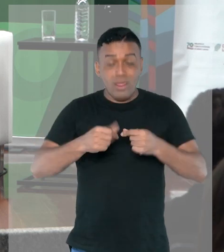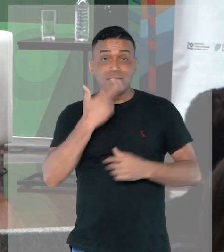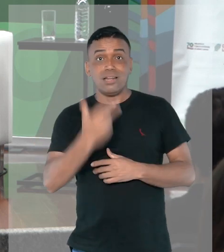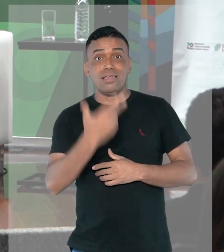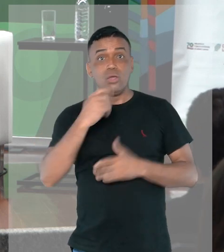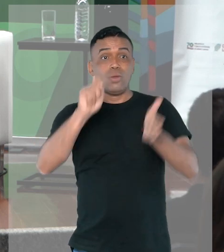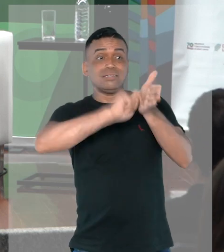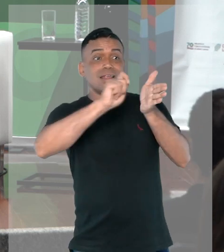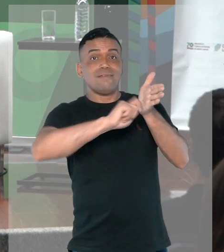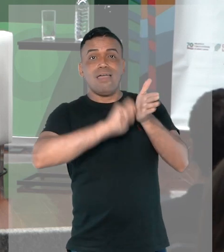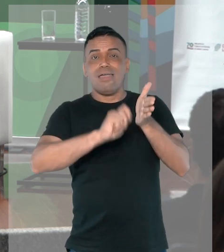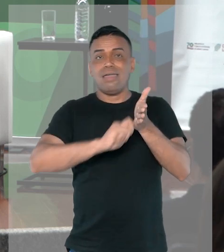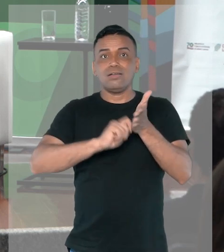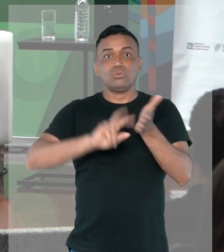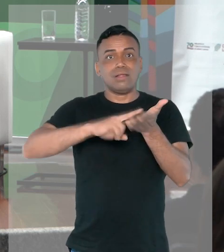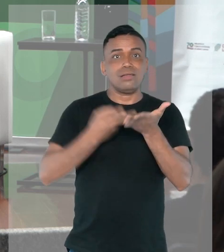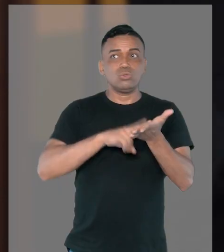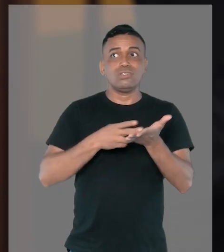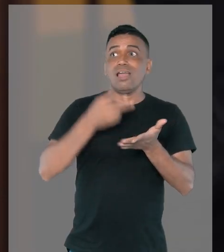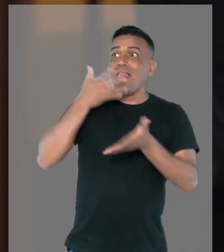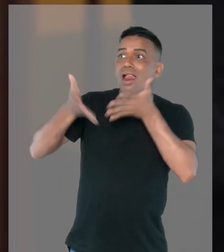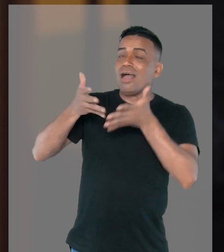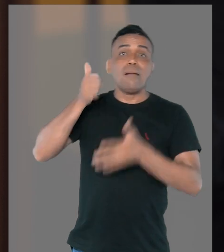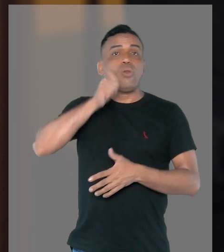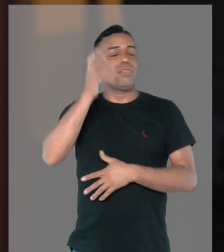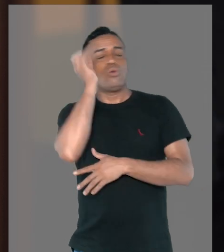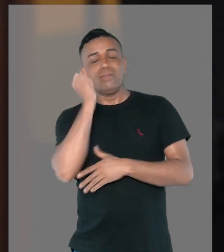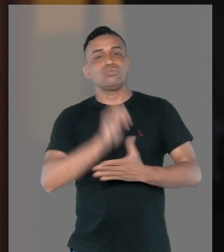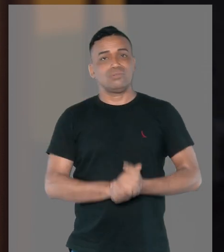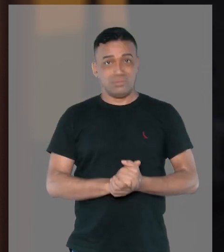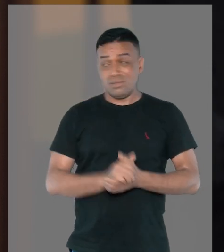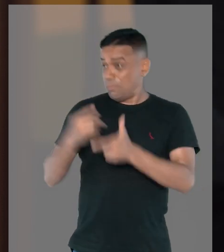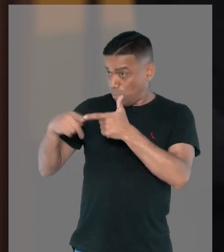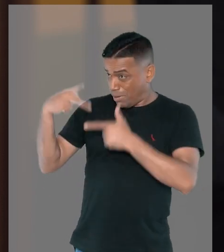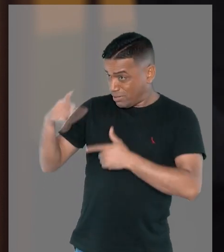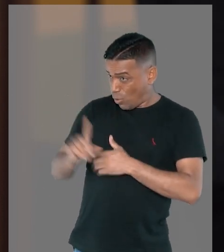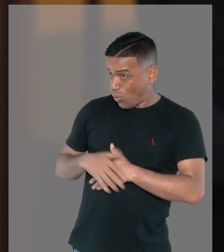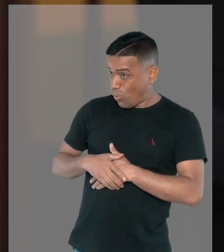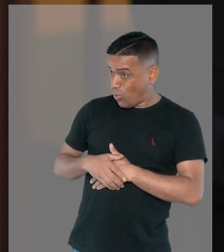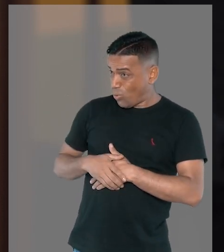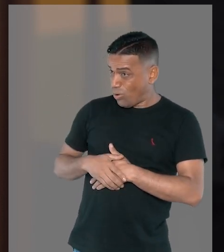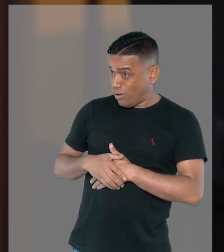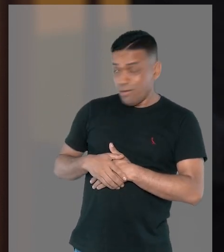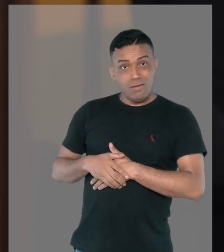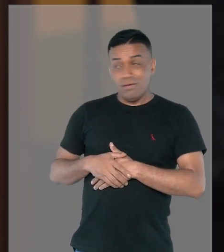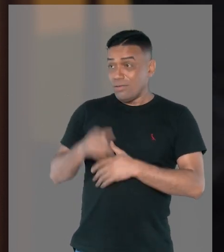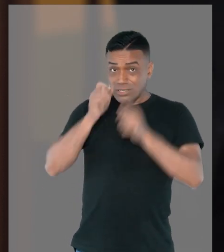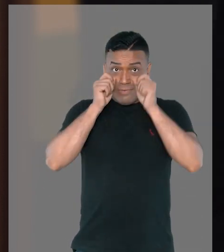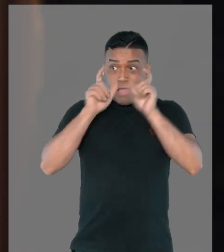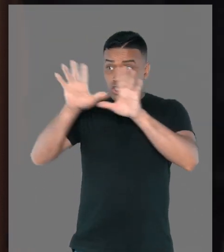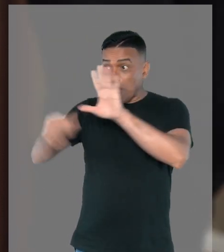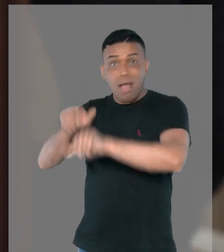para desvendar o que estava sendo dito, e a menina dormindo. Ela disse assim, não é problema seu, não é você que vai